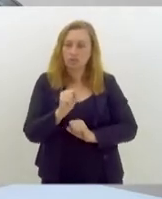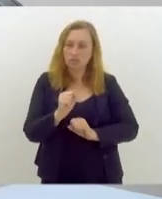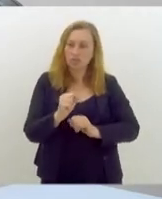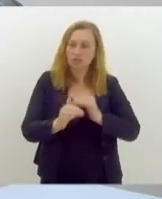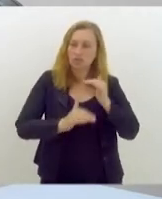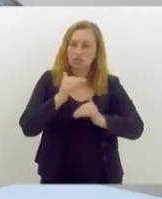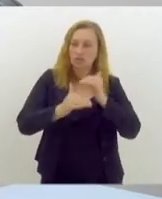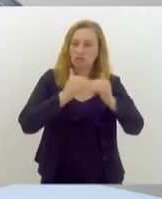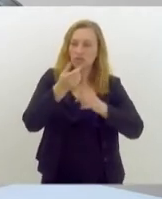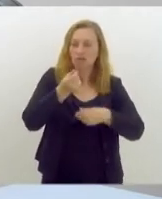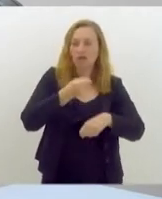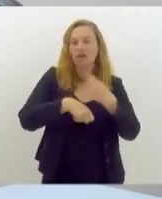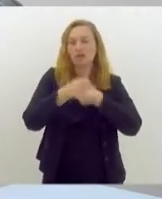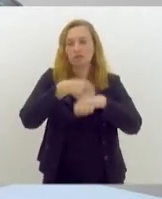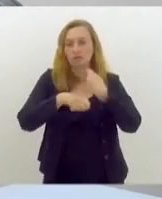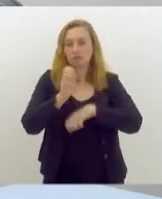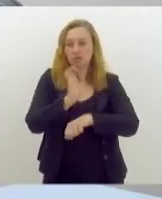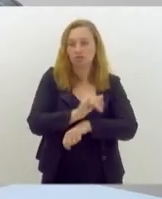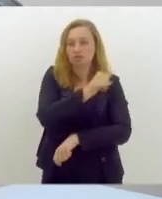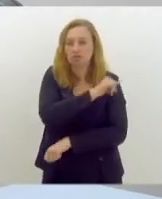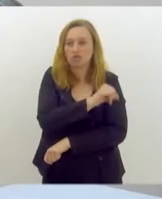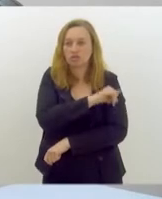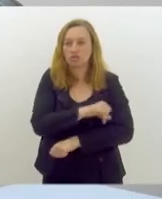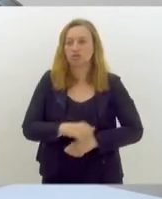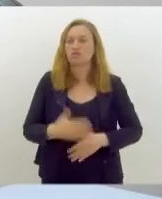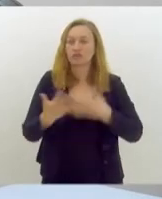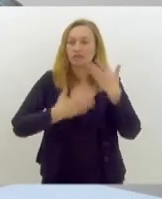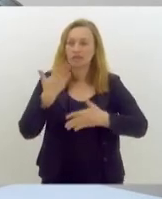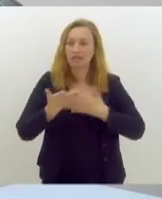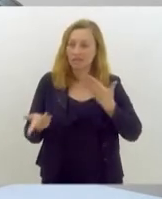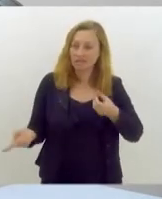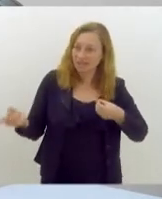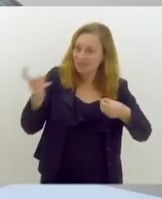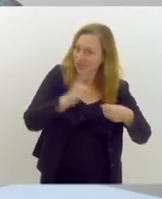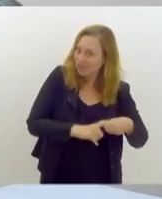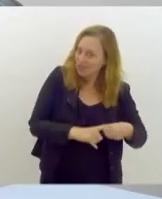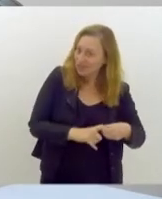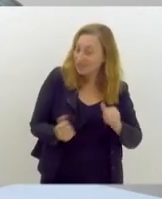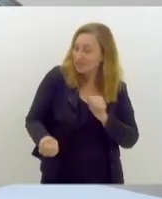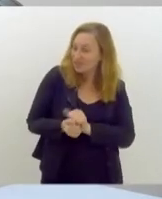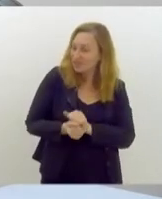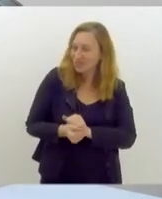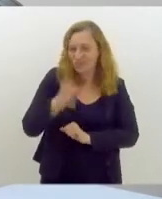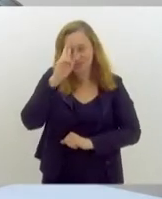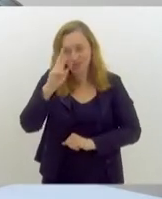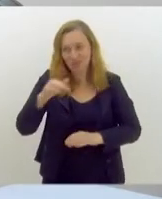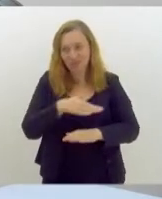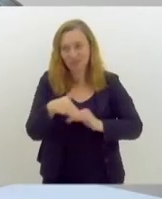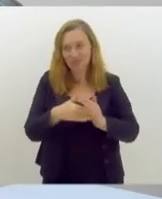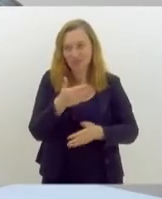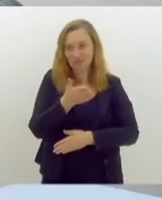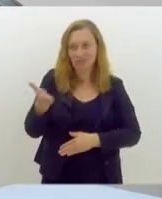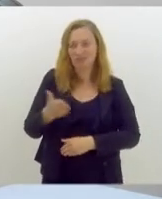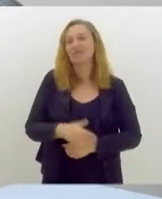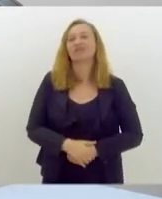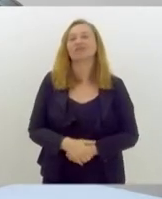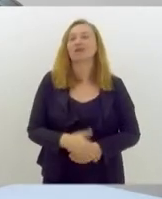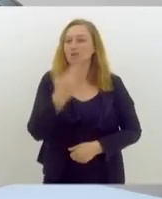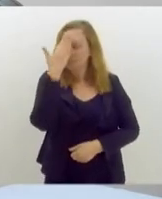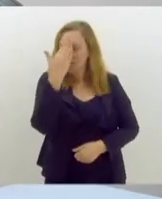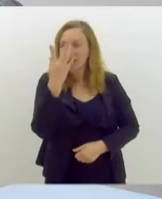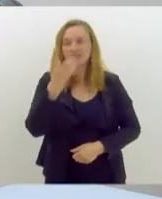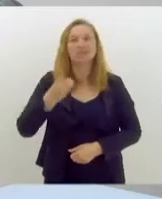economicamente o estado do Rio de Janeiro uma alegria estar de volta ao seu lado é o lado de todas e todos